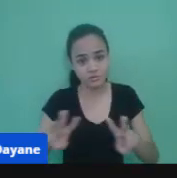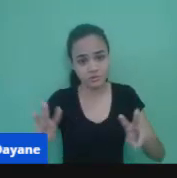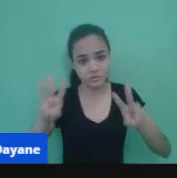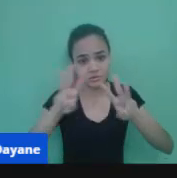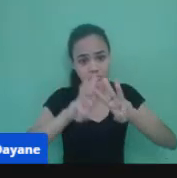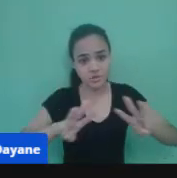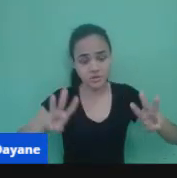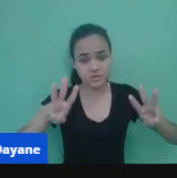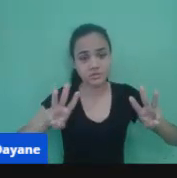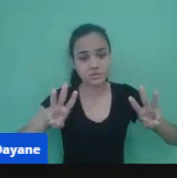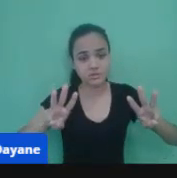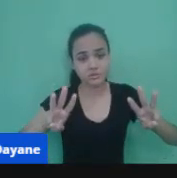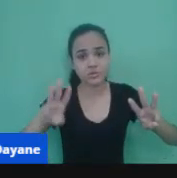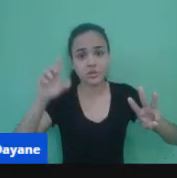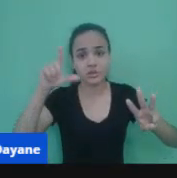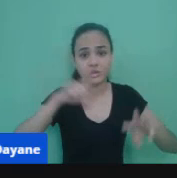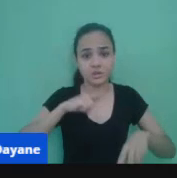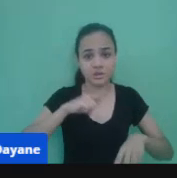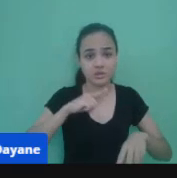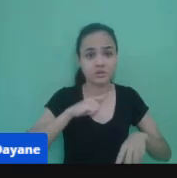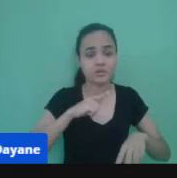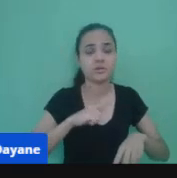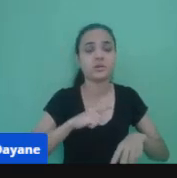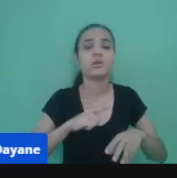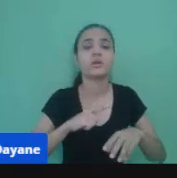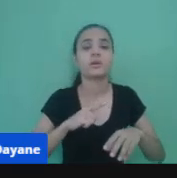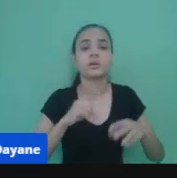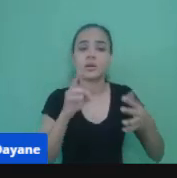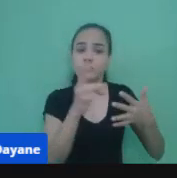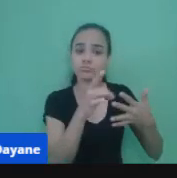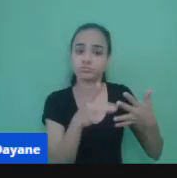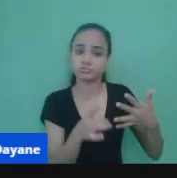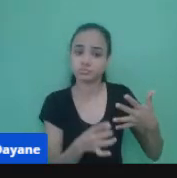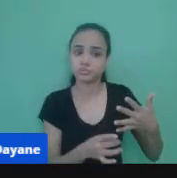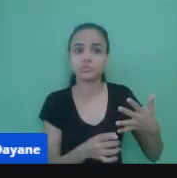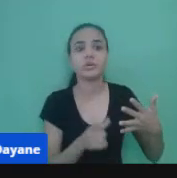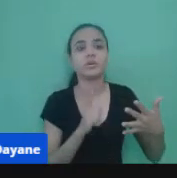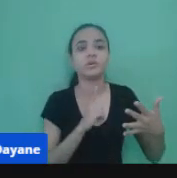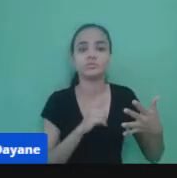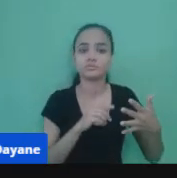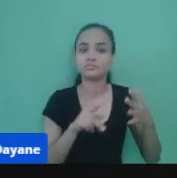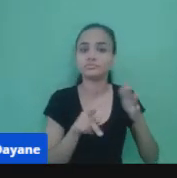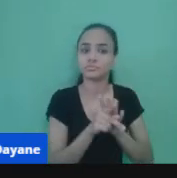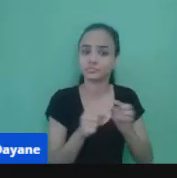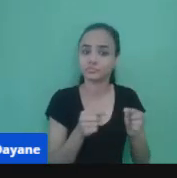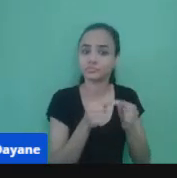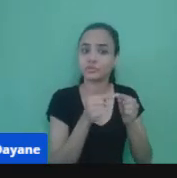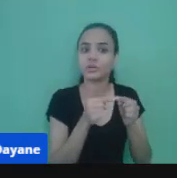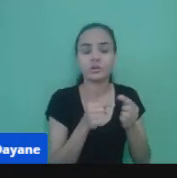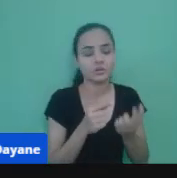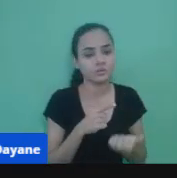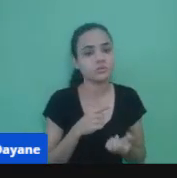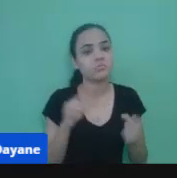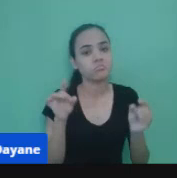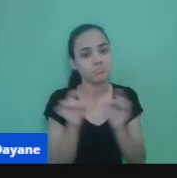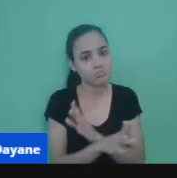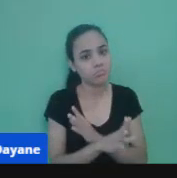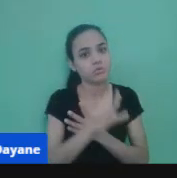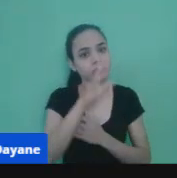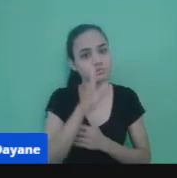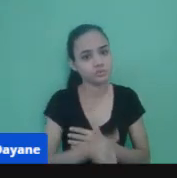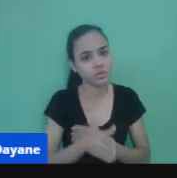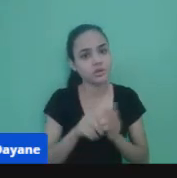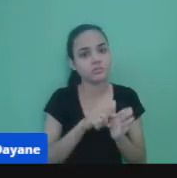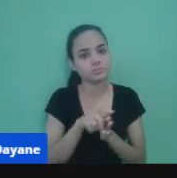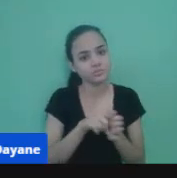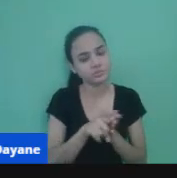principais filmes que são recomendados nos artigos científicos que ela pesquisou já está pronto para a gente. Então, assim, eu não